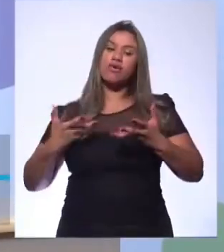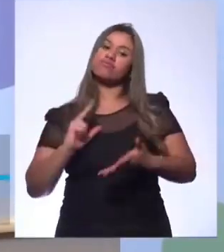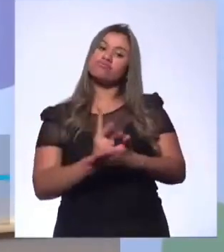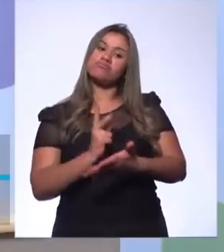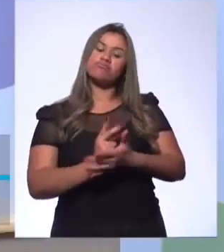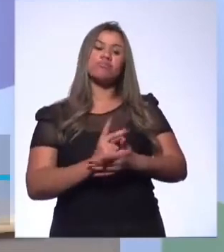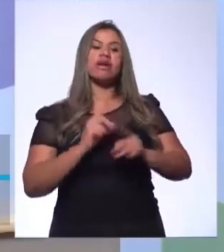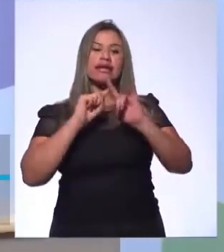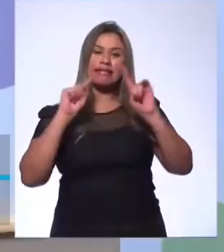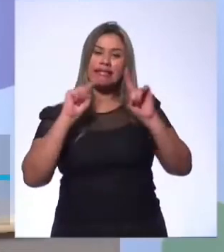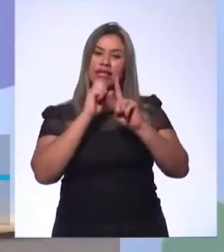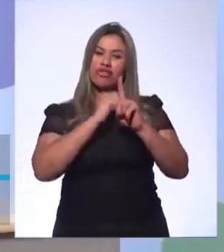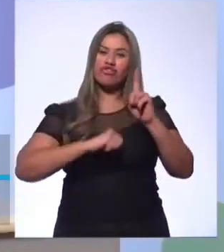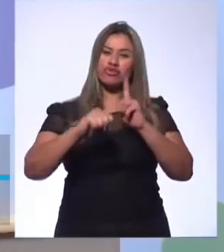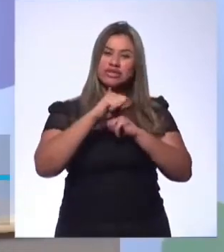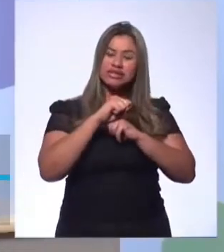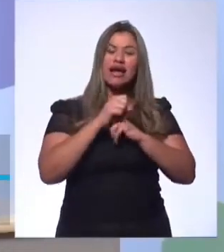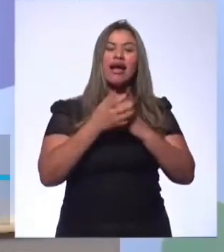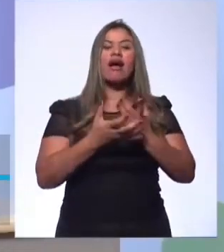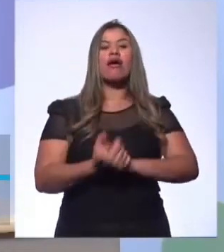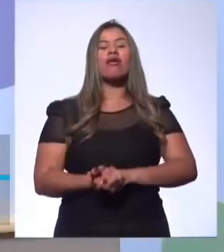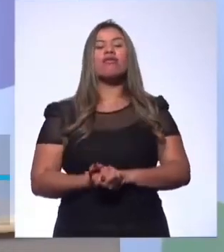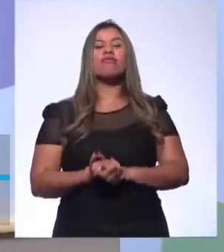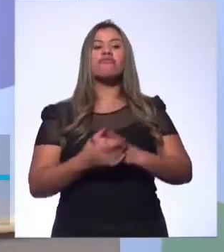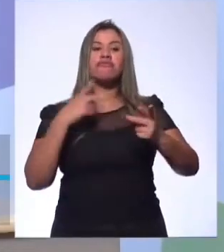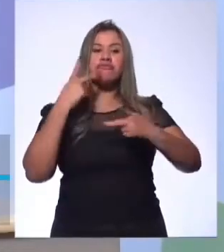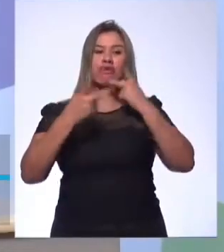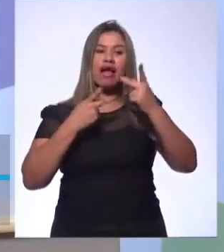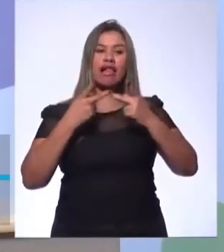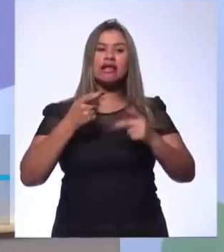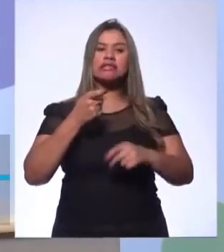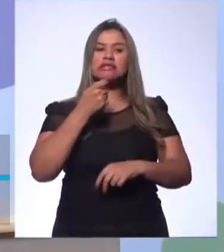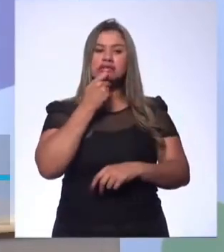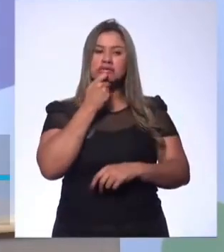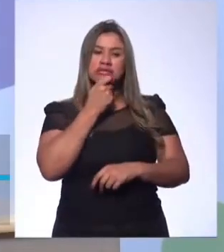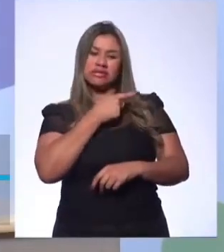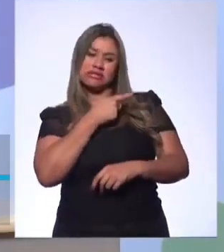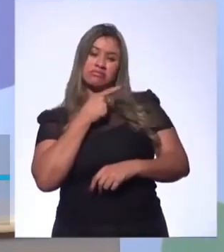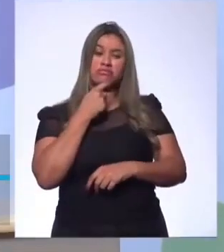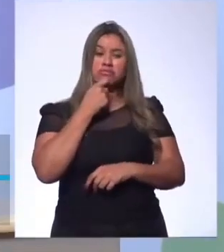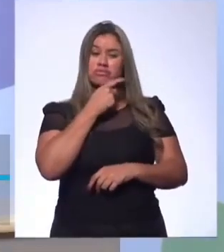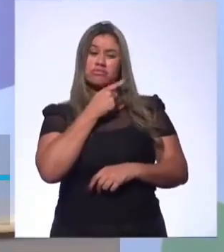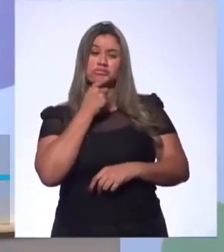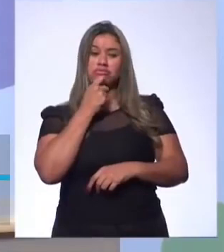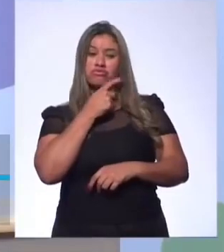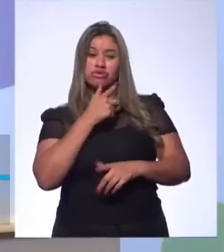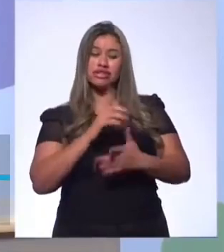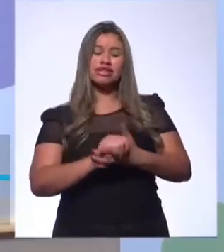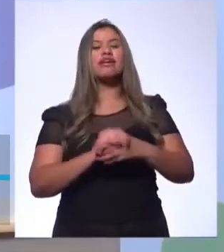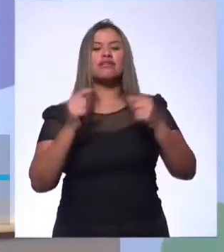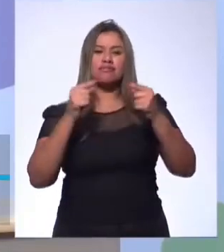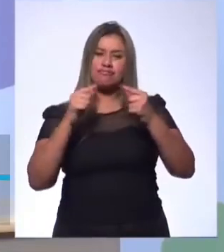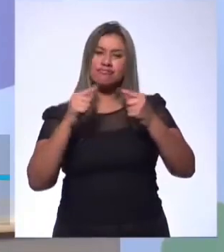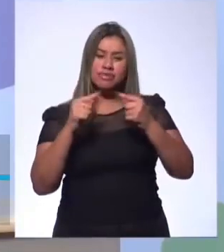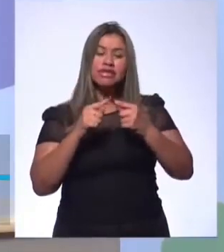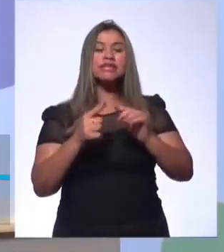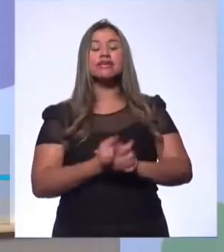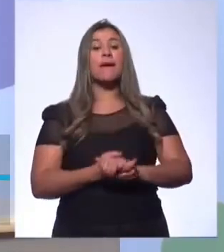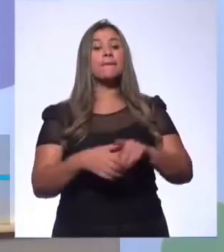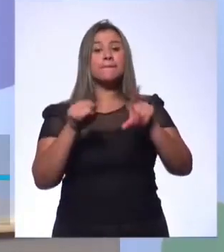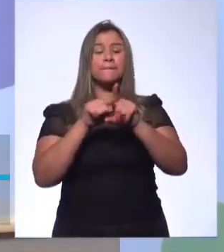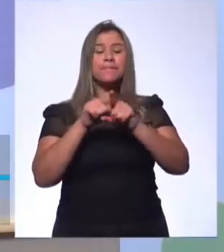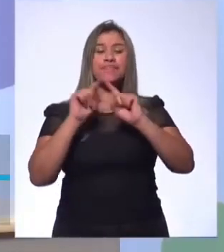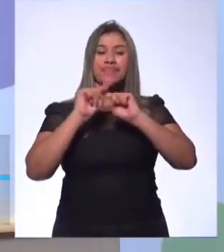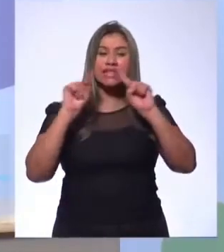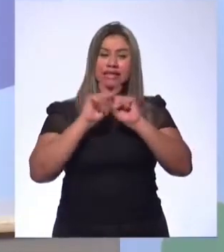crítica social, toda essa questão. Eles falam até a questão da ironia também, que é bem trabalhada, né? Trabalha com a ironia perfeito, e a né? crítica o tempo